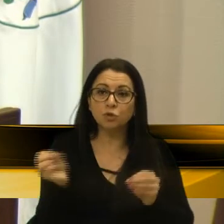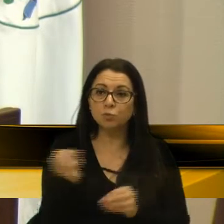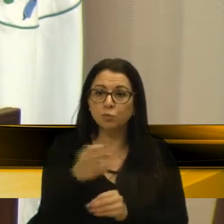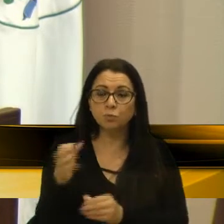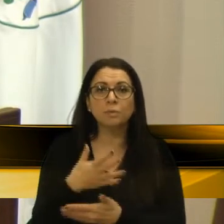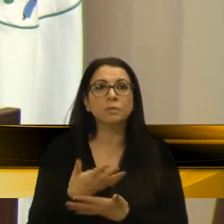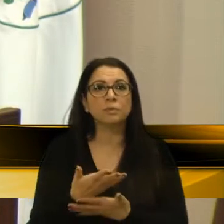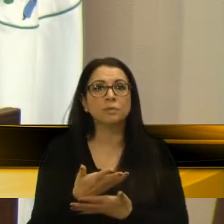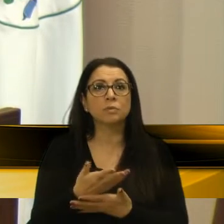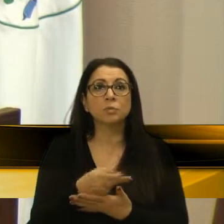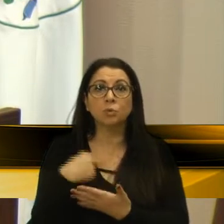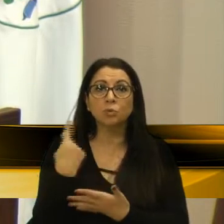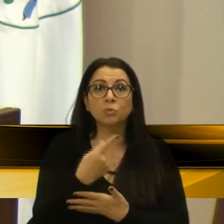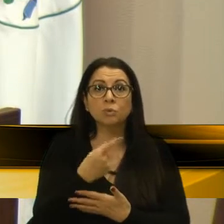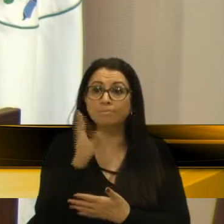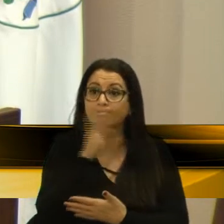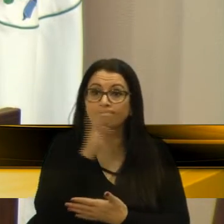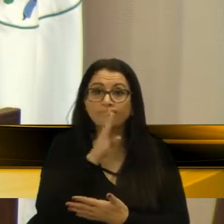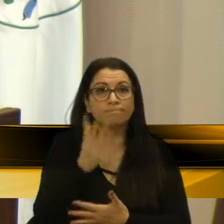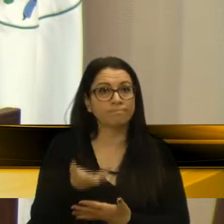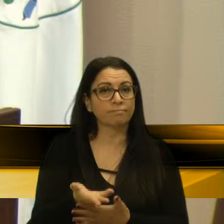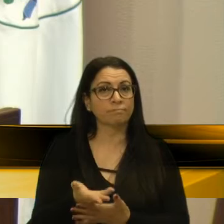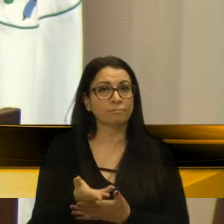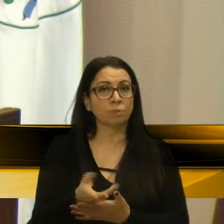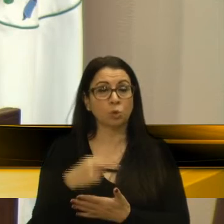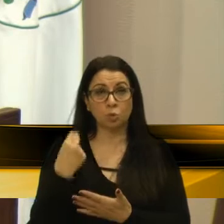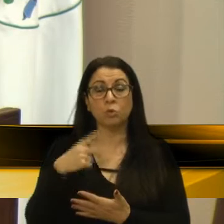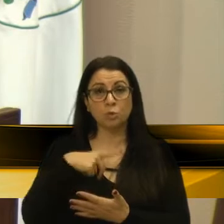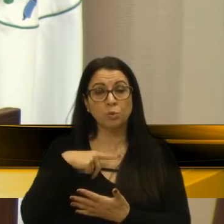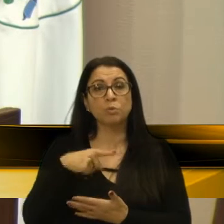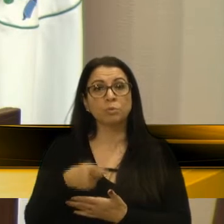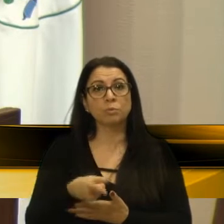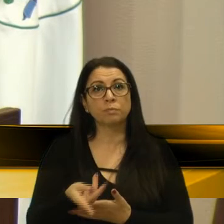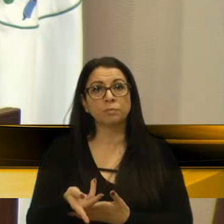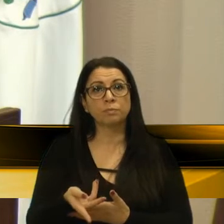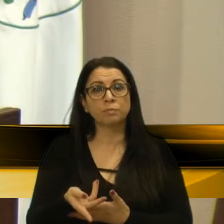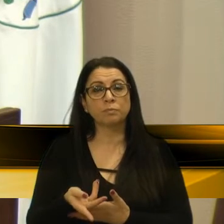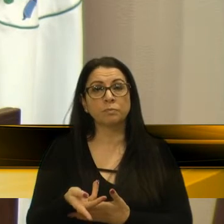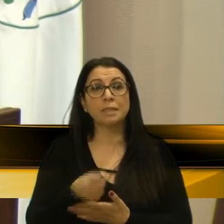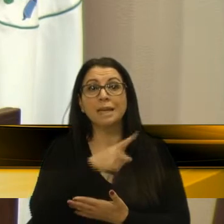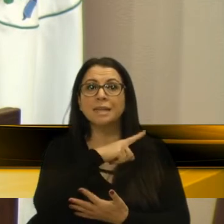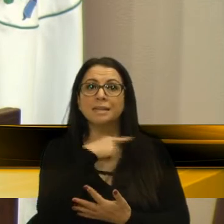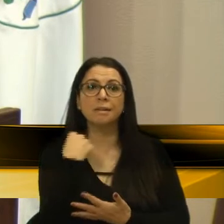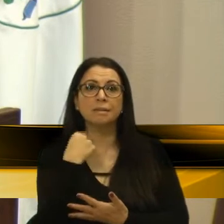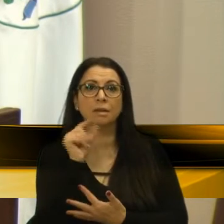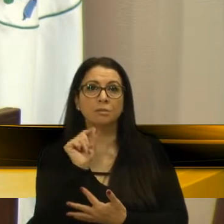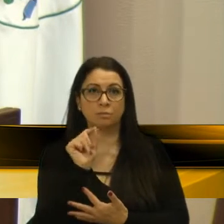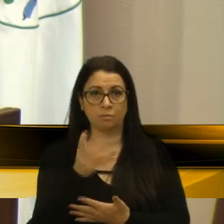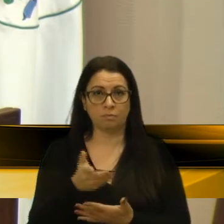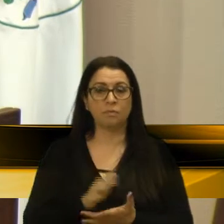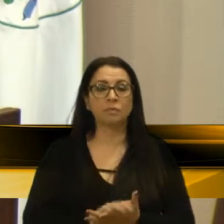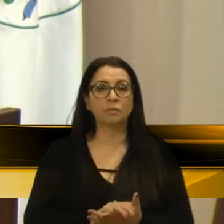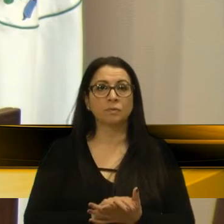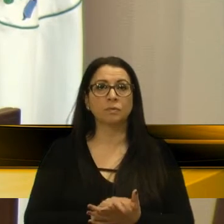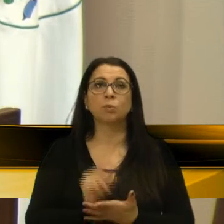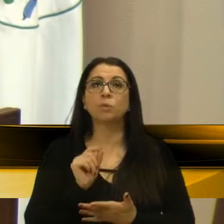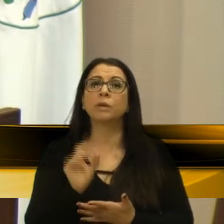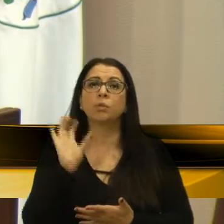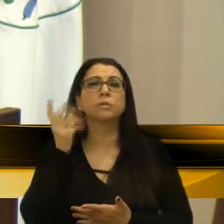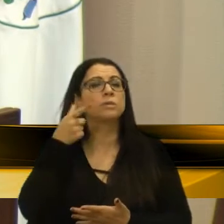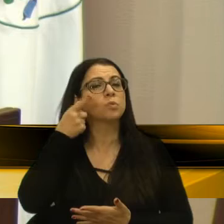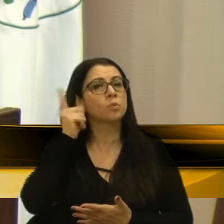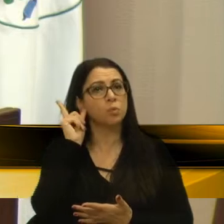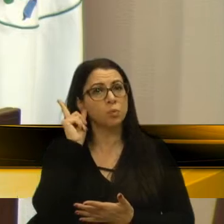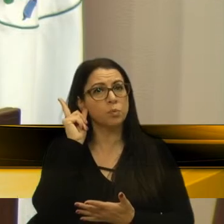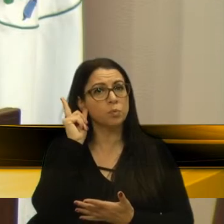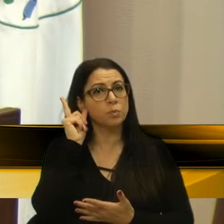modernização, que é urgente. Nós já estamos atrasados nisso. O que aconteceu ontem na